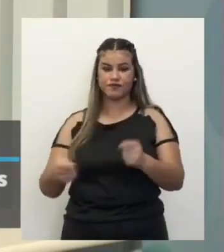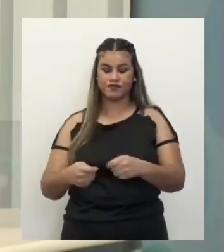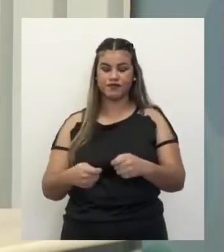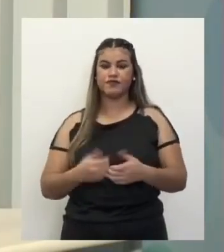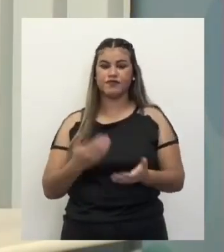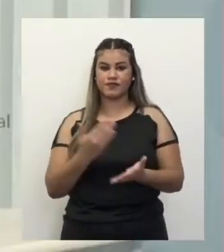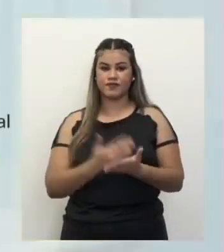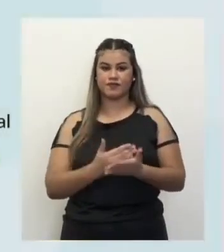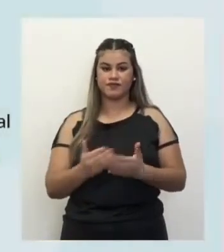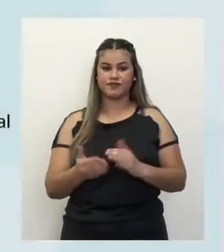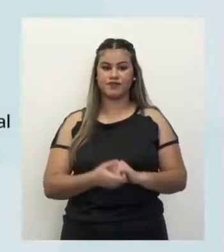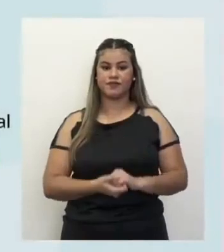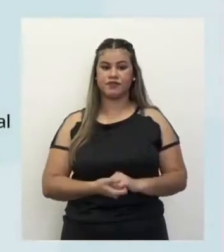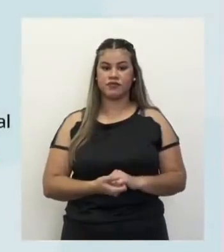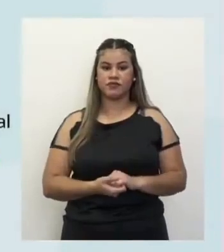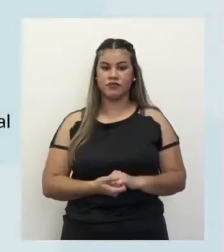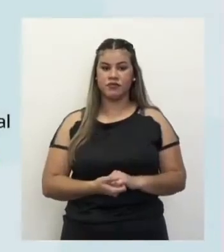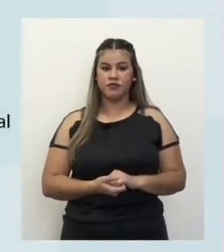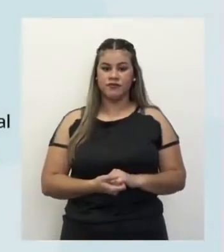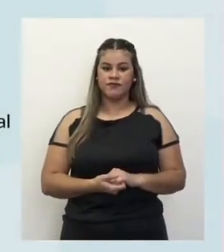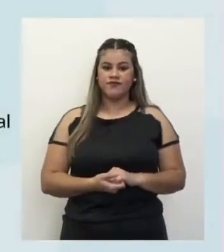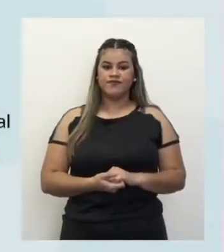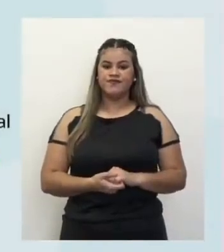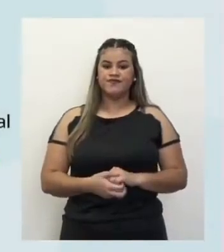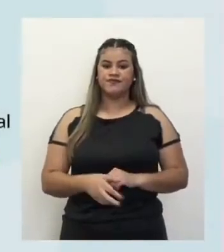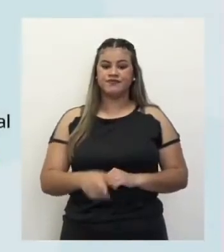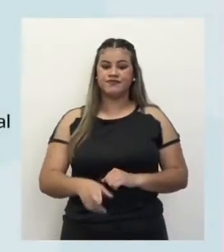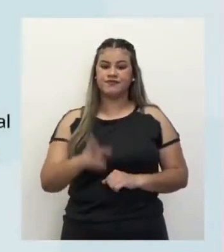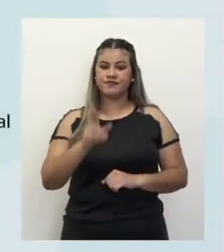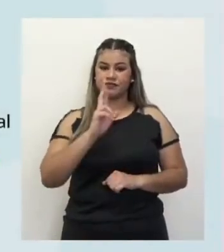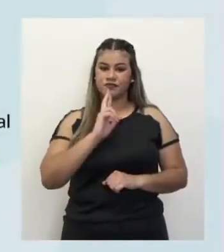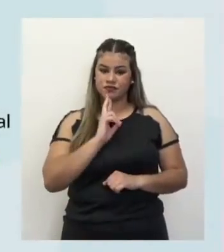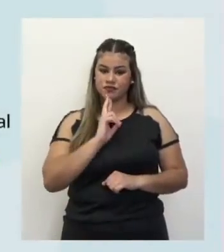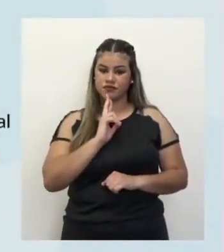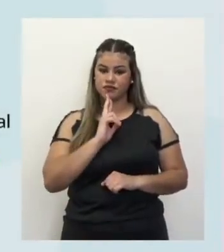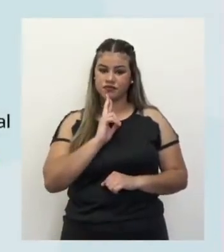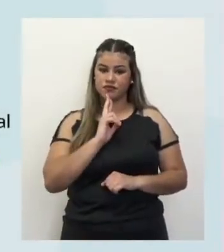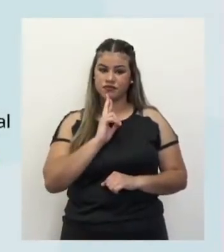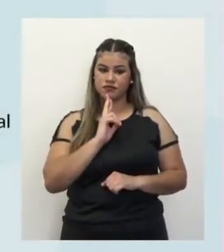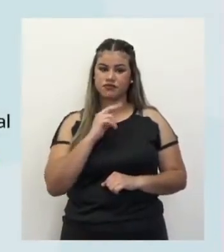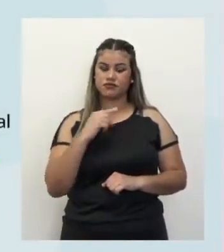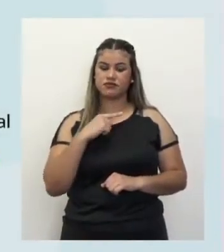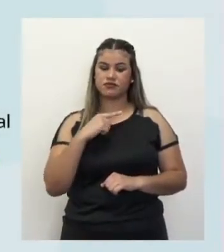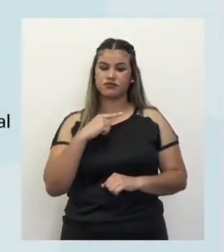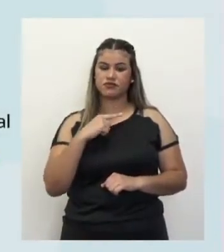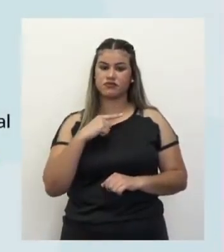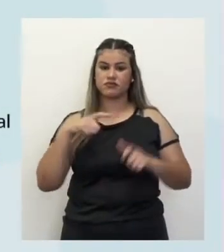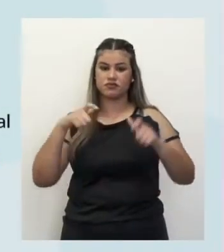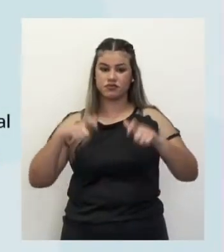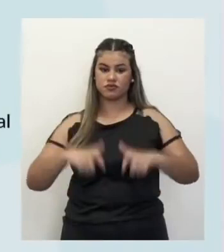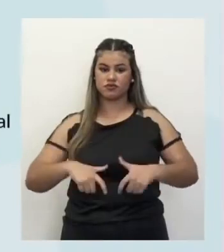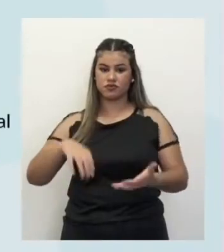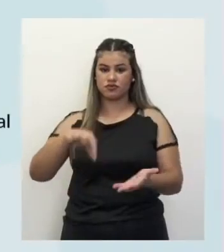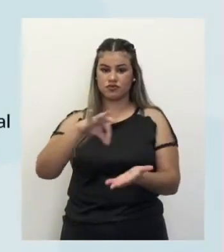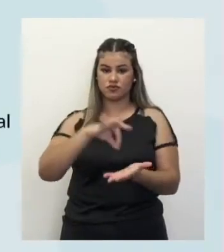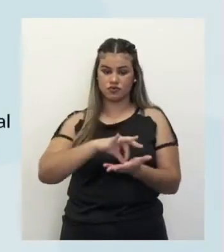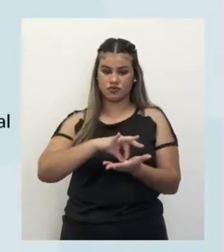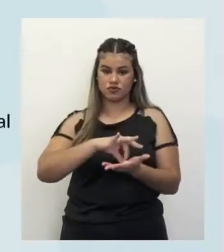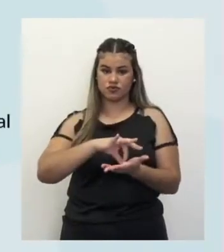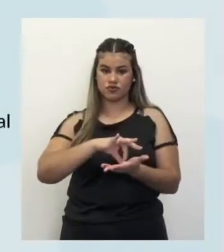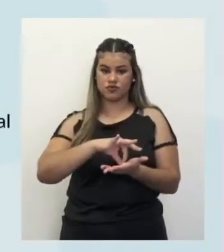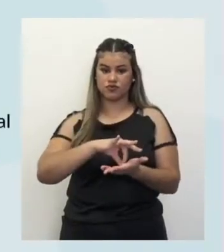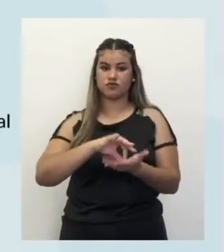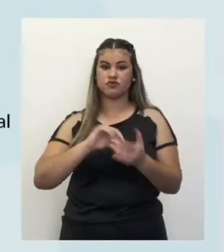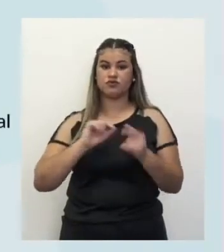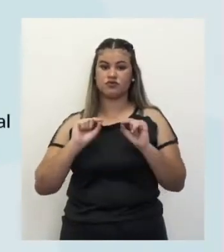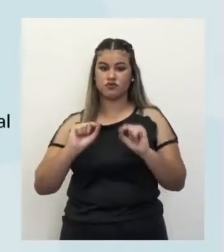começar. Dentro dessa questão da devolutiva, né, o elemento localização, né, ele